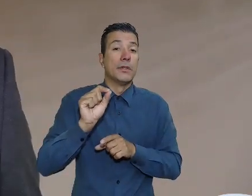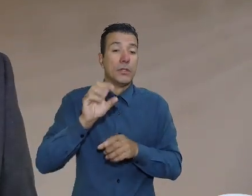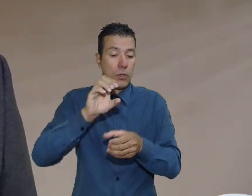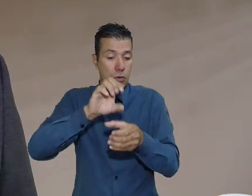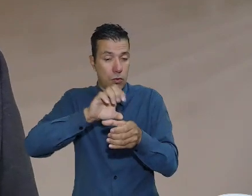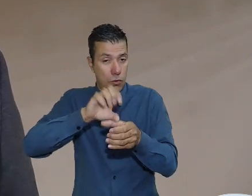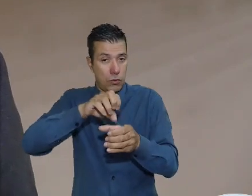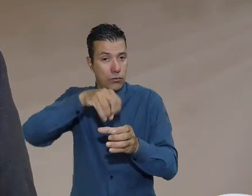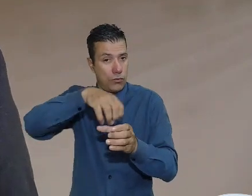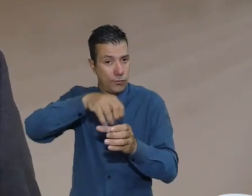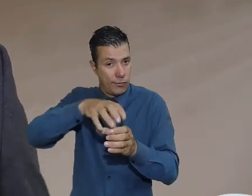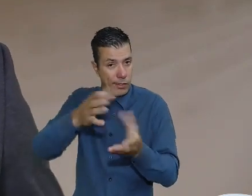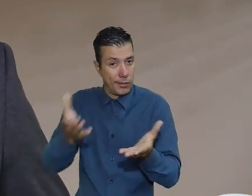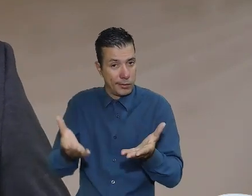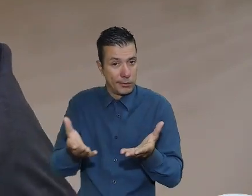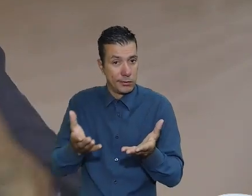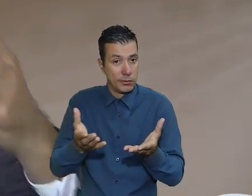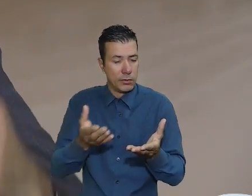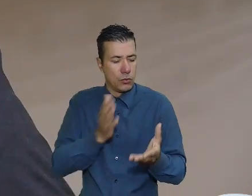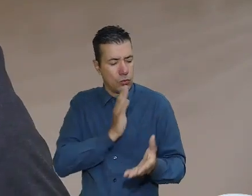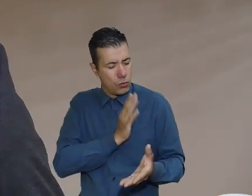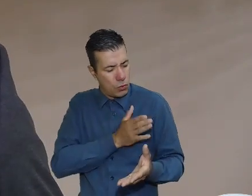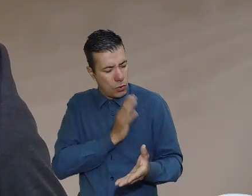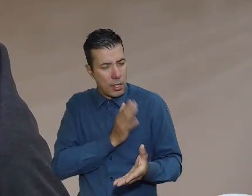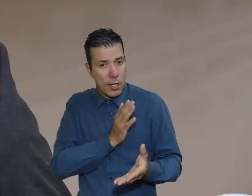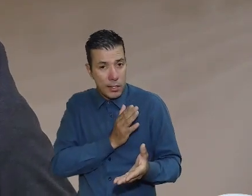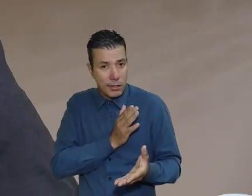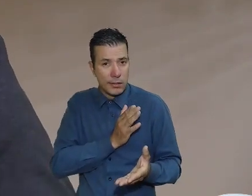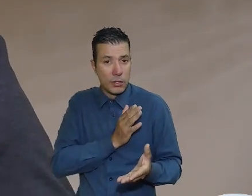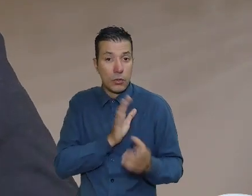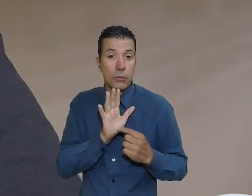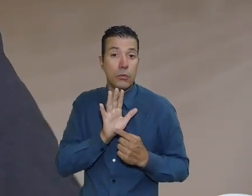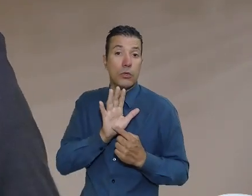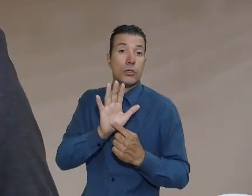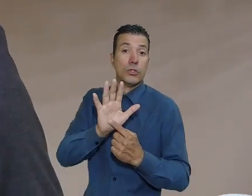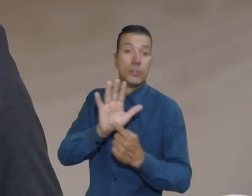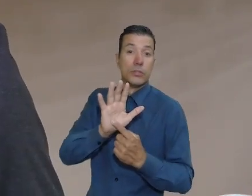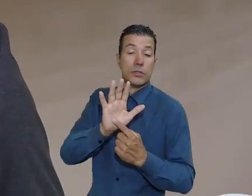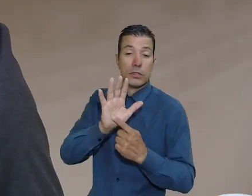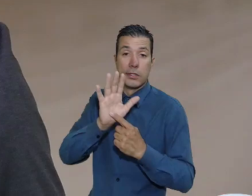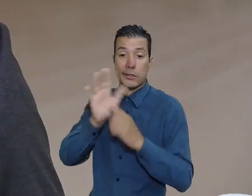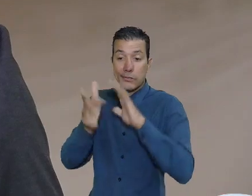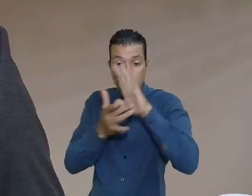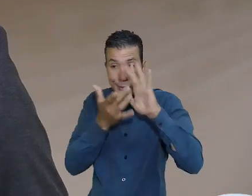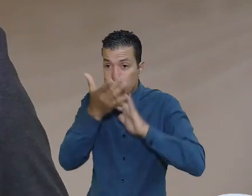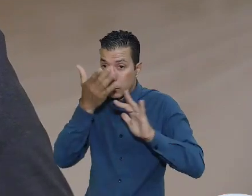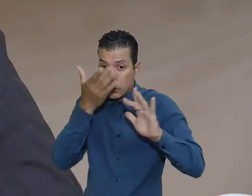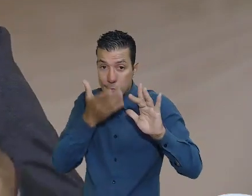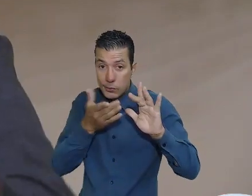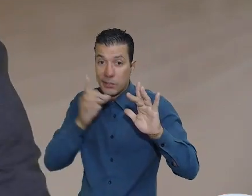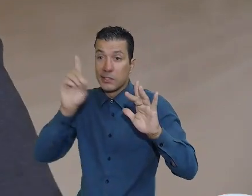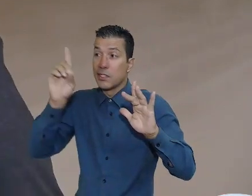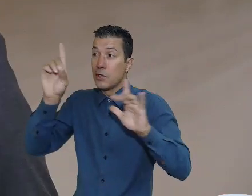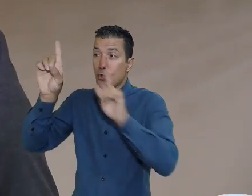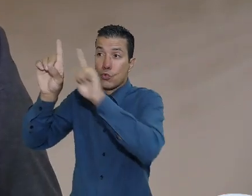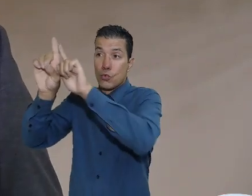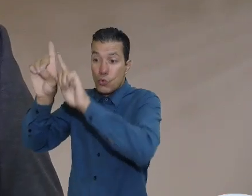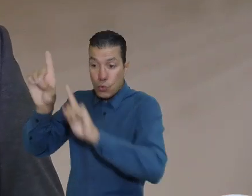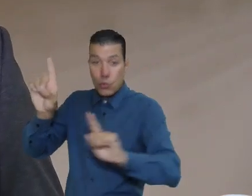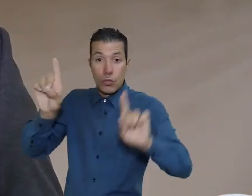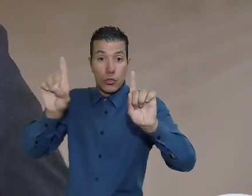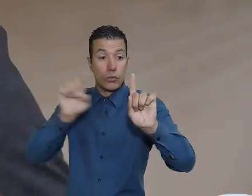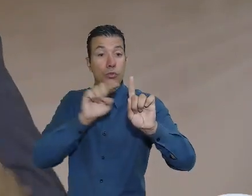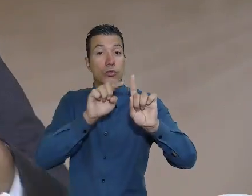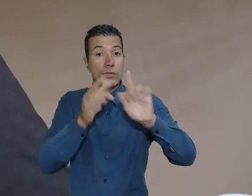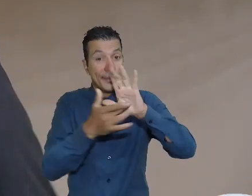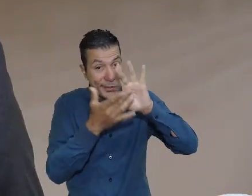nossas ofertas. As ofertas, elas vêm do coração, são uma representação de Cristo. Deus deu para nós o que Ele tinha de melhor. Ele deu